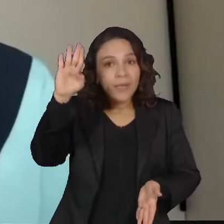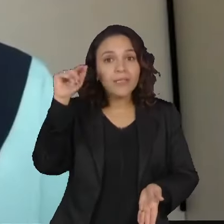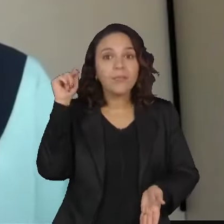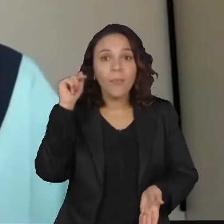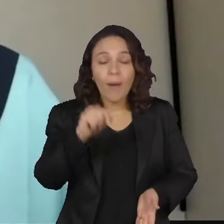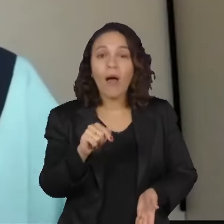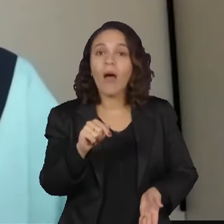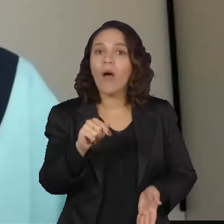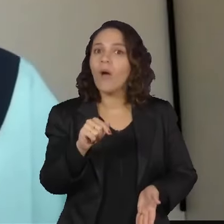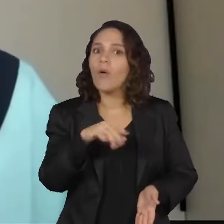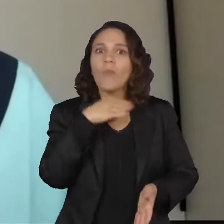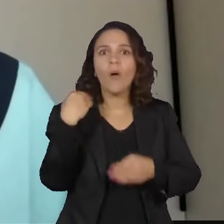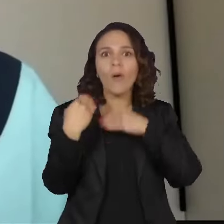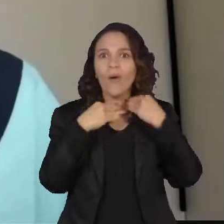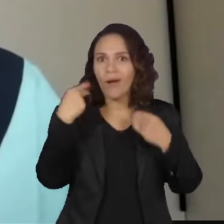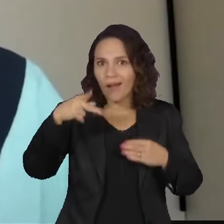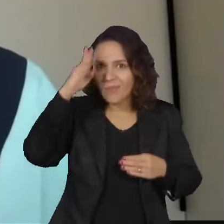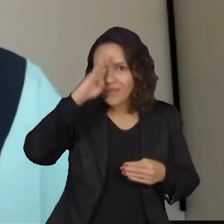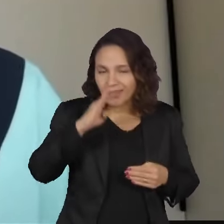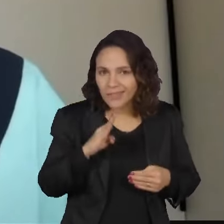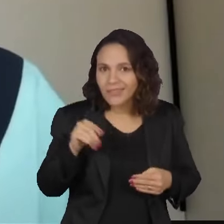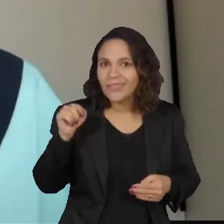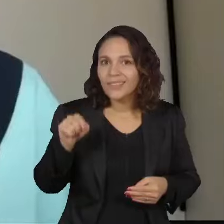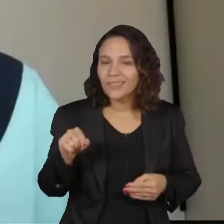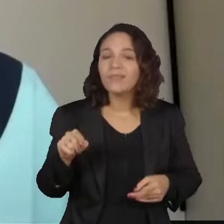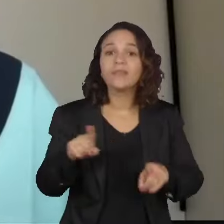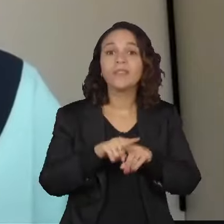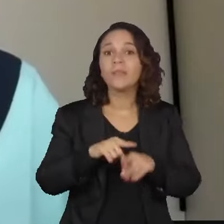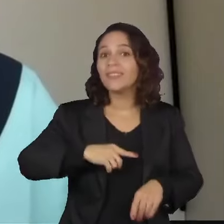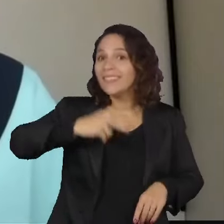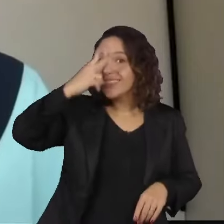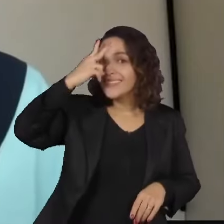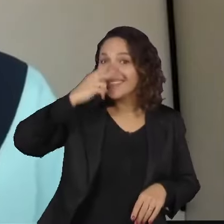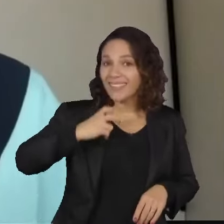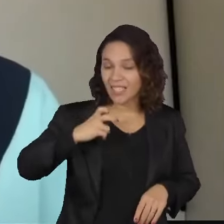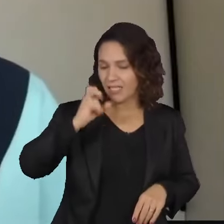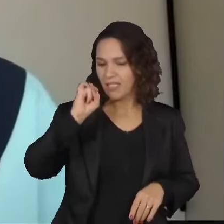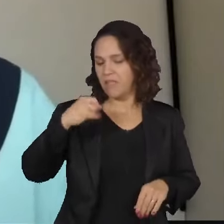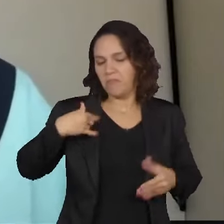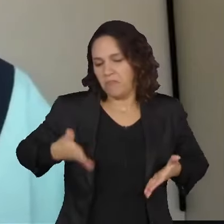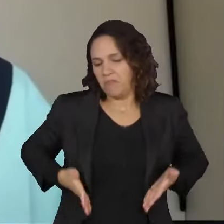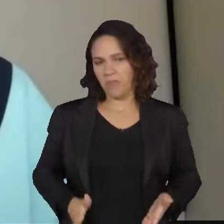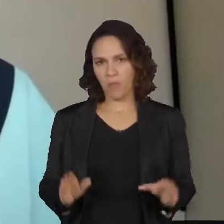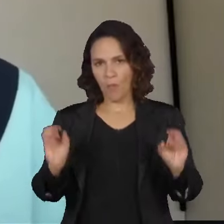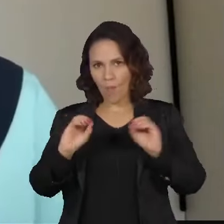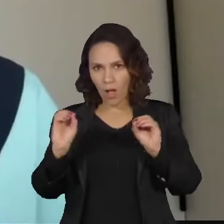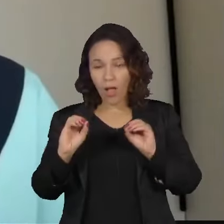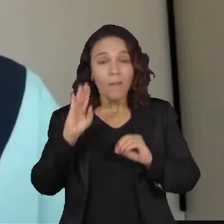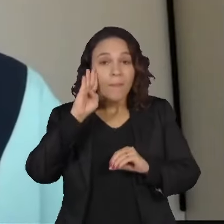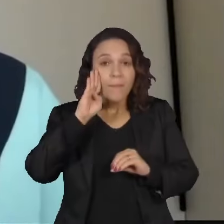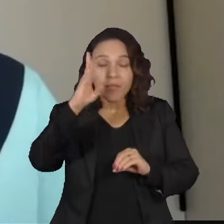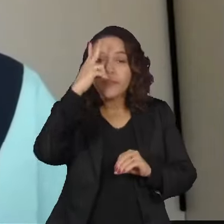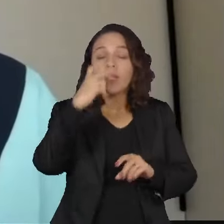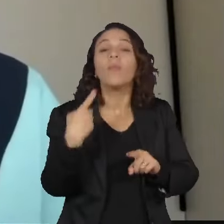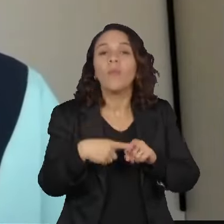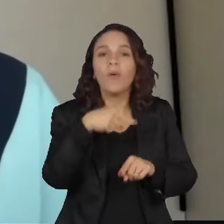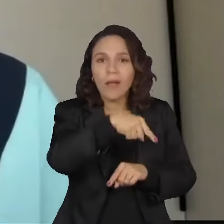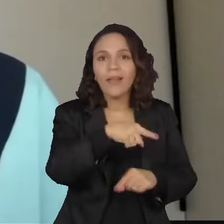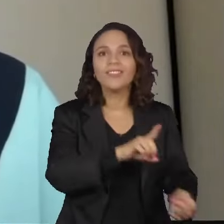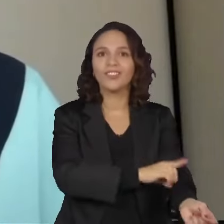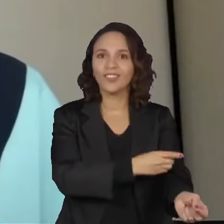morbidade, assim, para você ter ideia, é a principal causa de cegueira não congênita, ou seja, que você não nasce com ela, principal causa